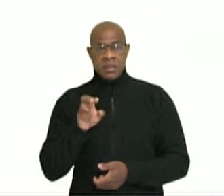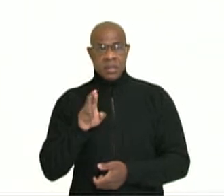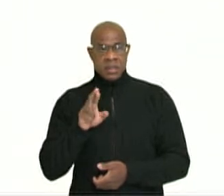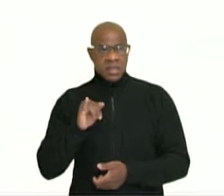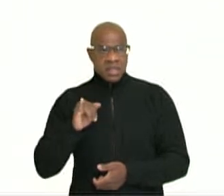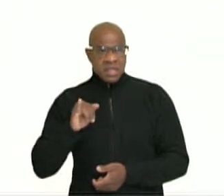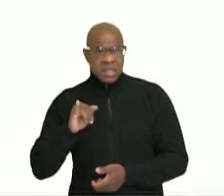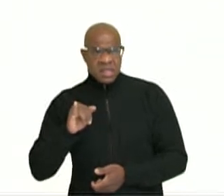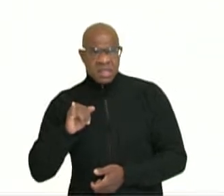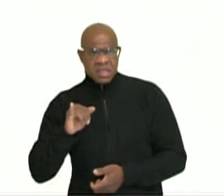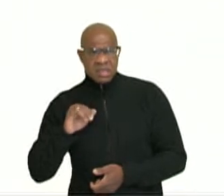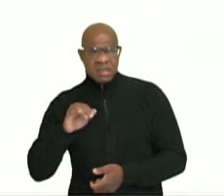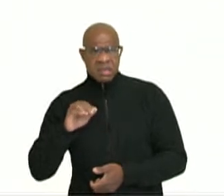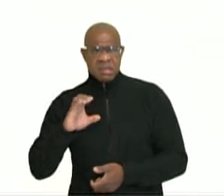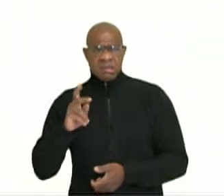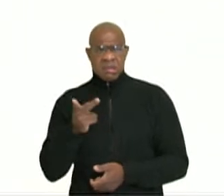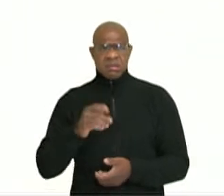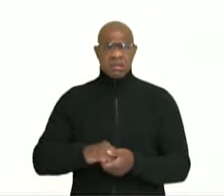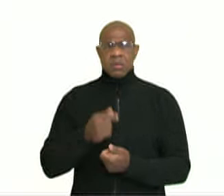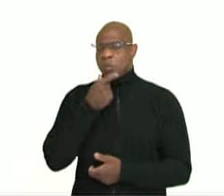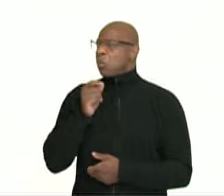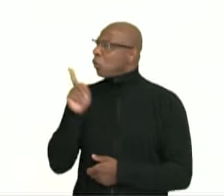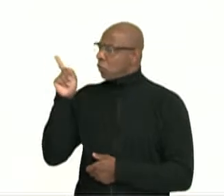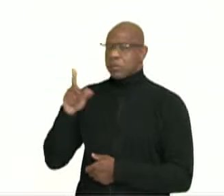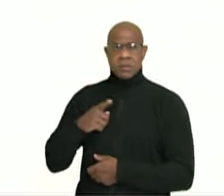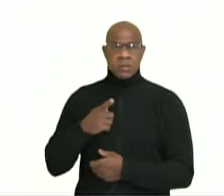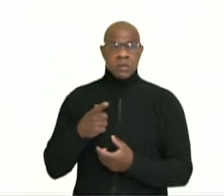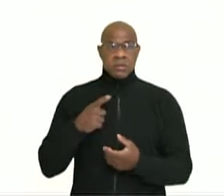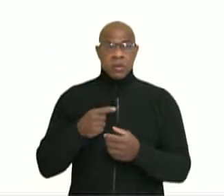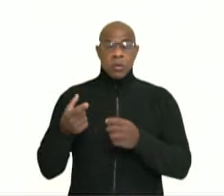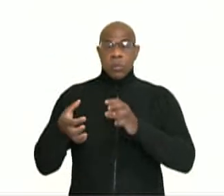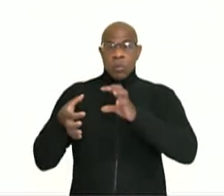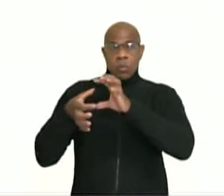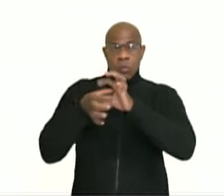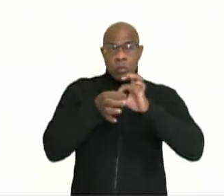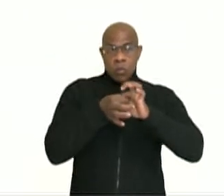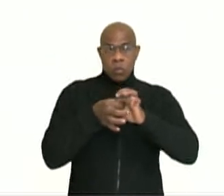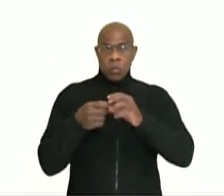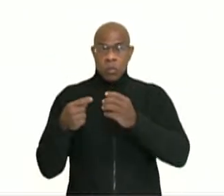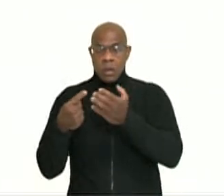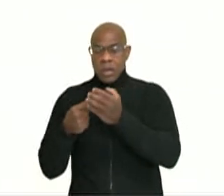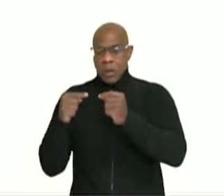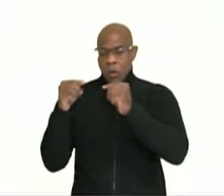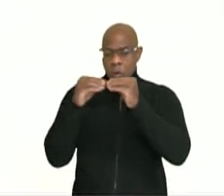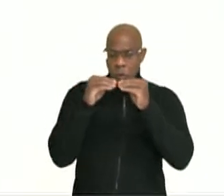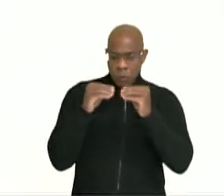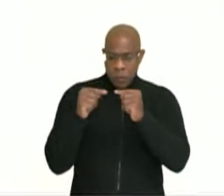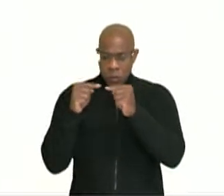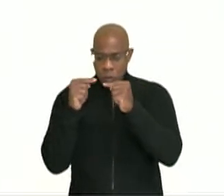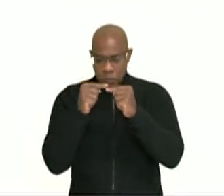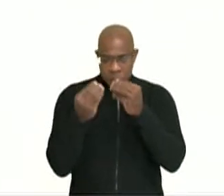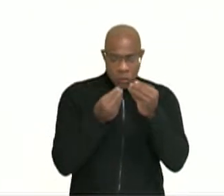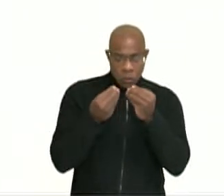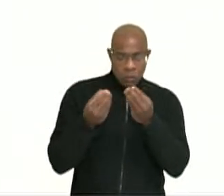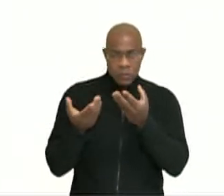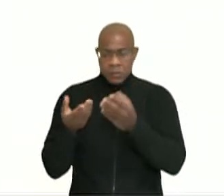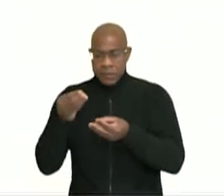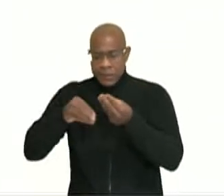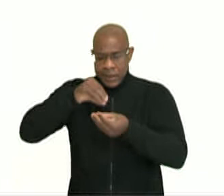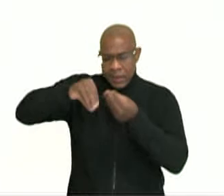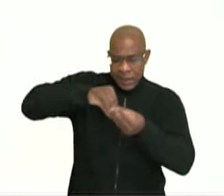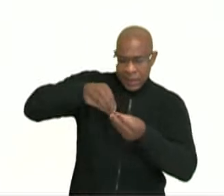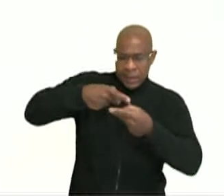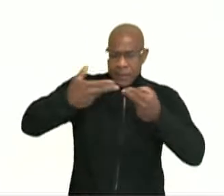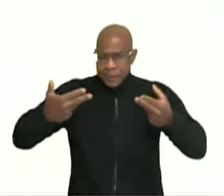era um número que representava o poder de combinação de um elemento, e a partir daí a gente começa a estudar como que a valência, ali, a camada